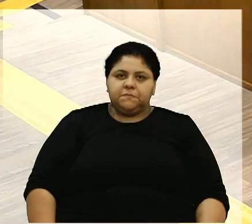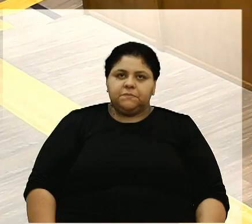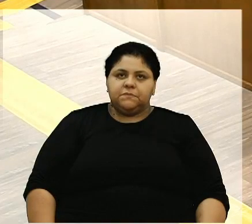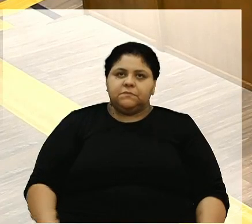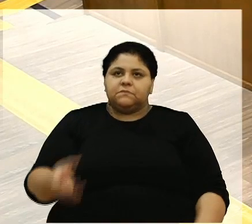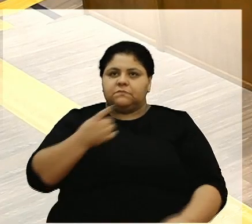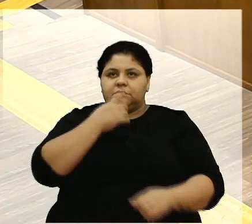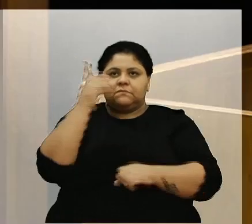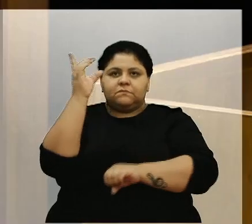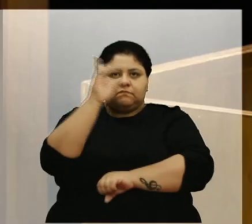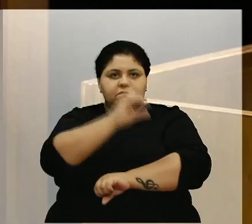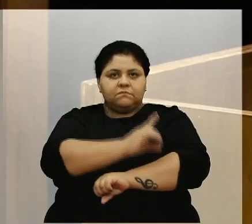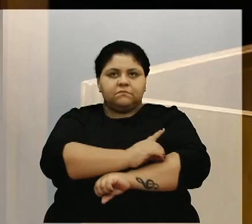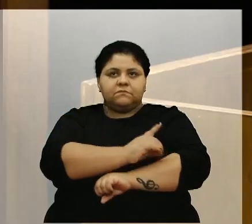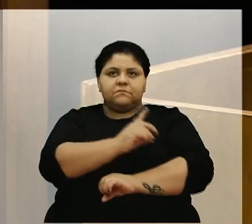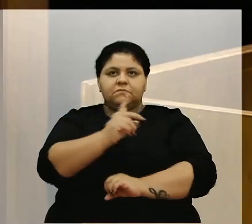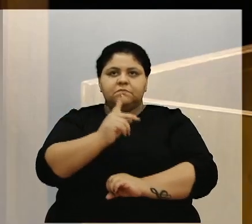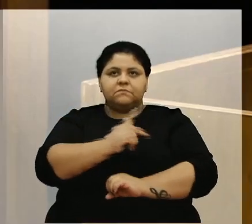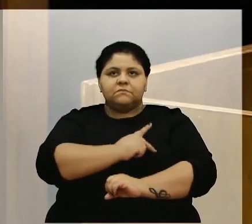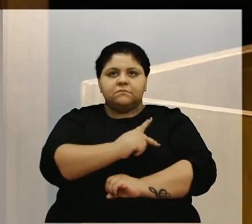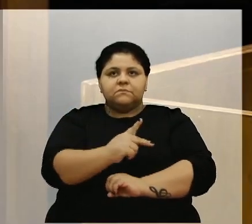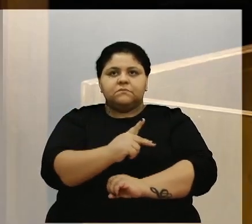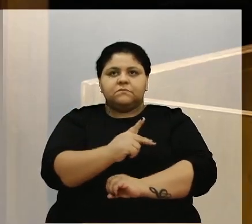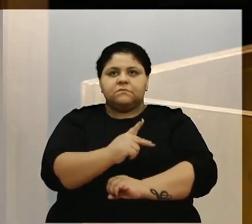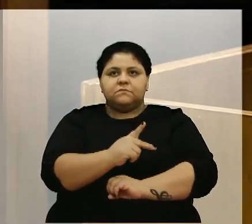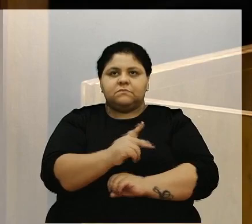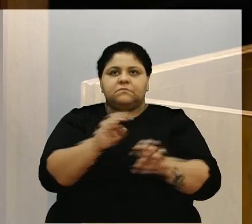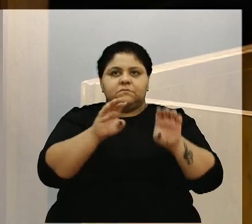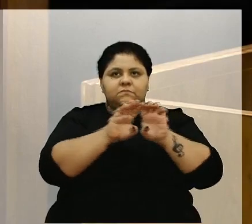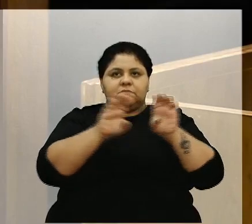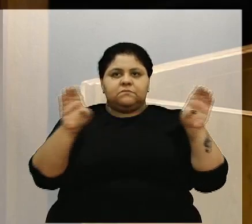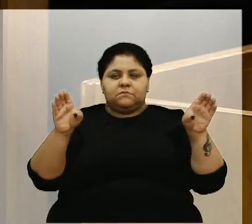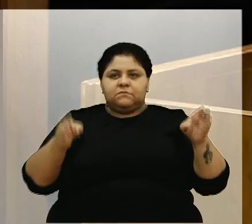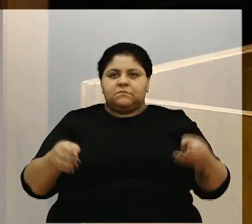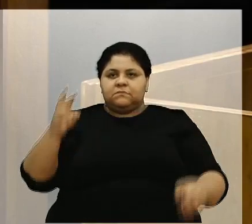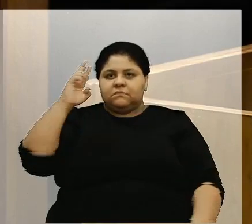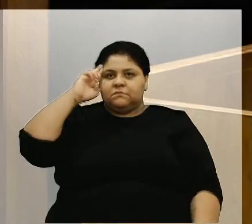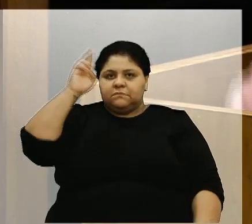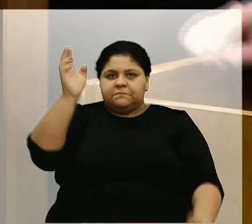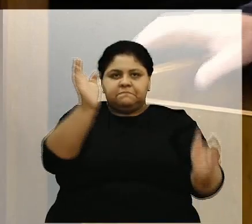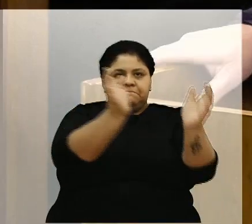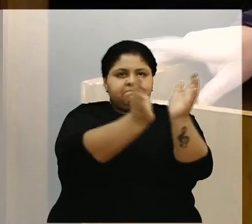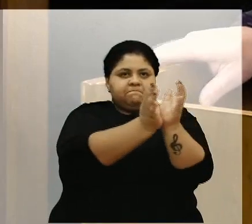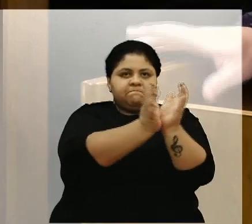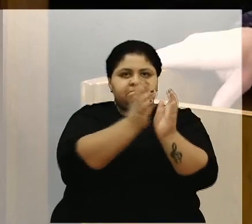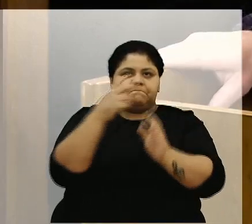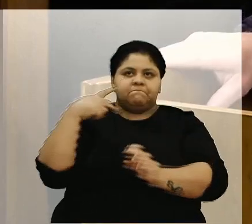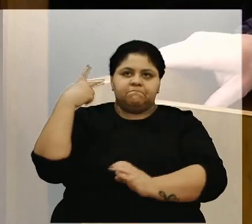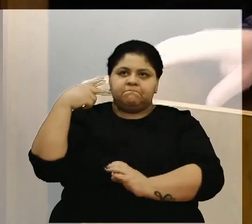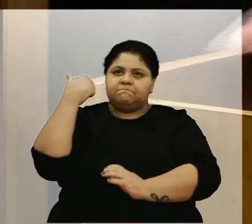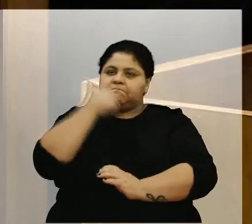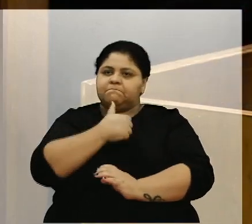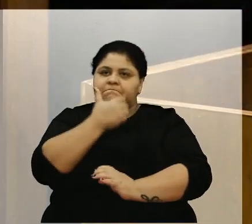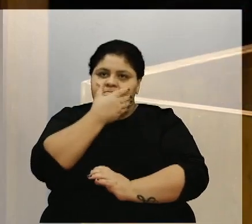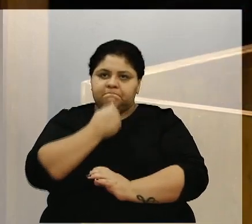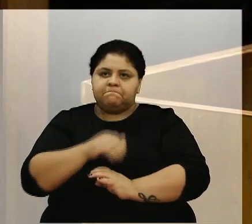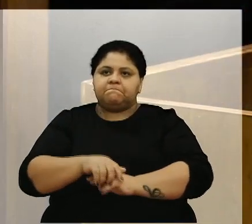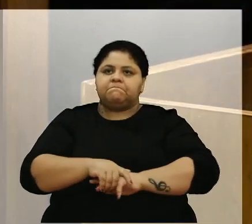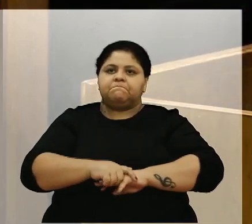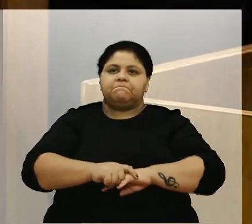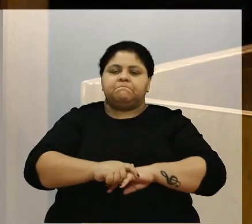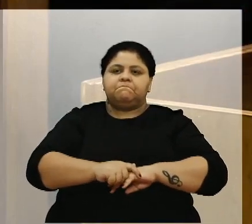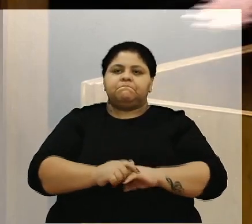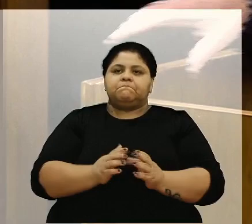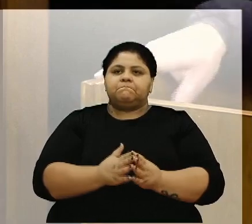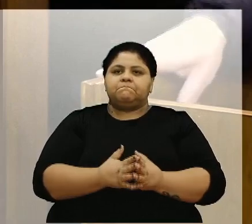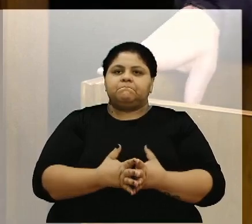Bom dia, presidente, mesa diretora, minhas colegas vereadoras, meus colegas vereadores.